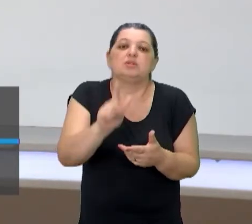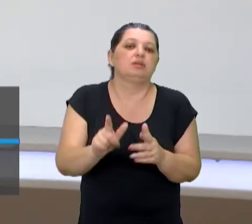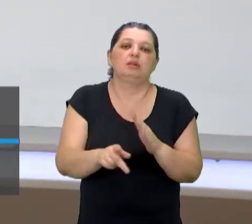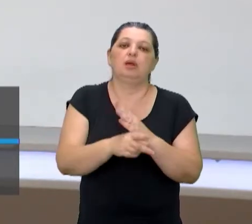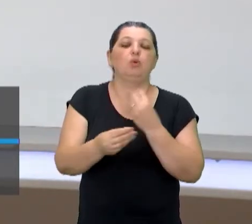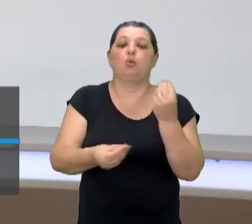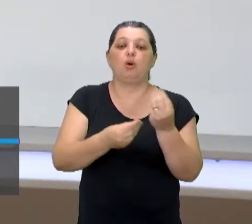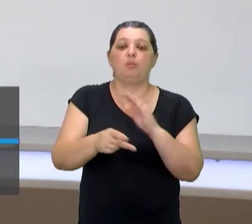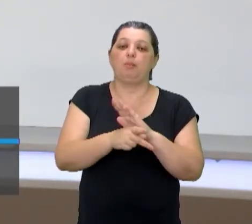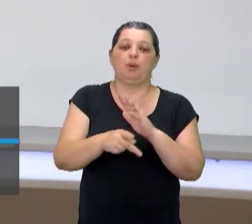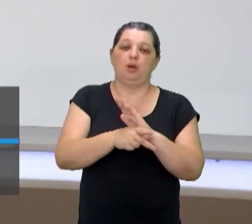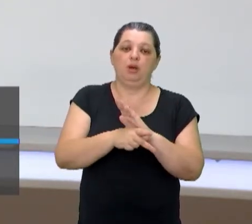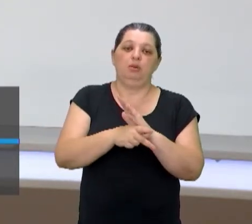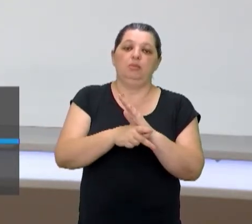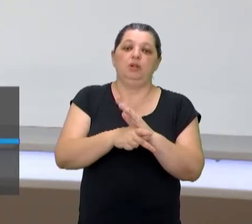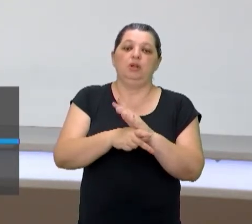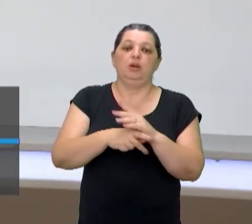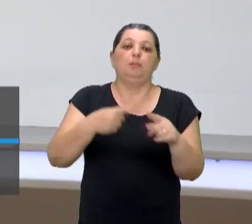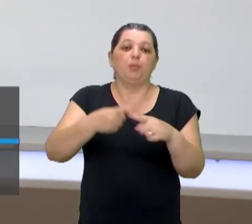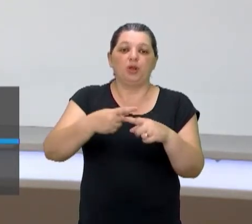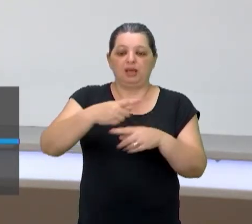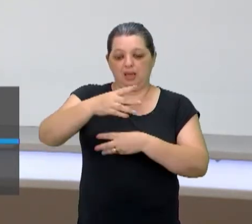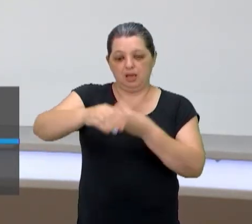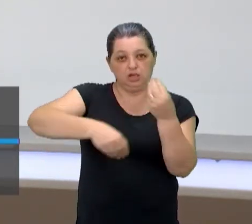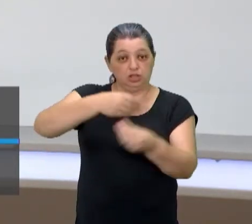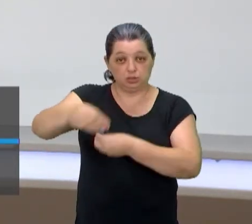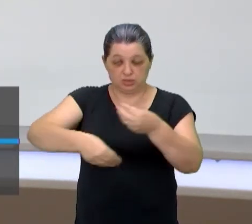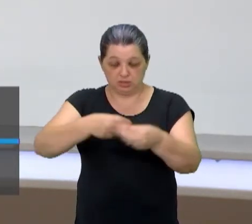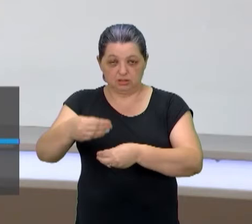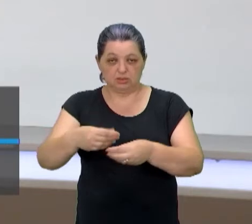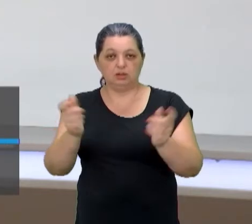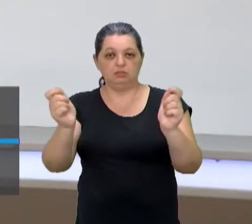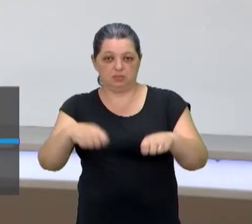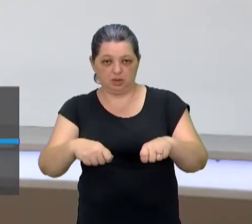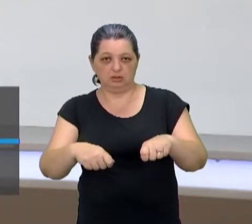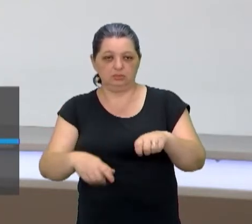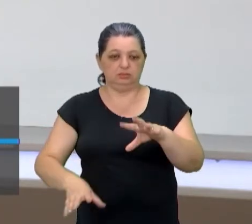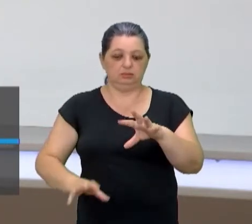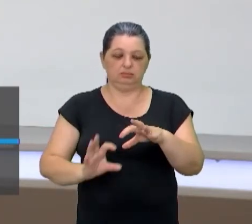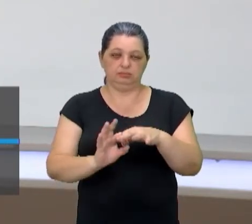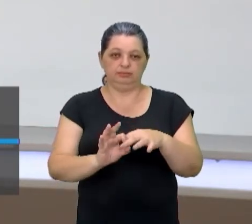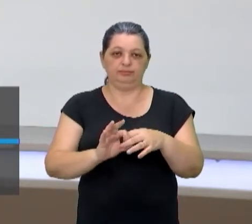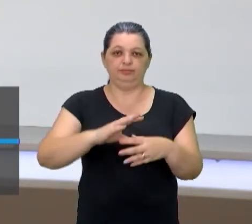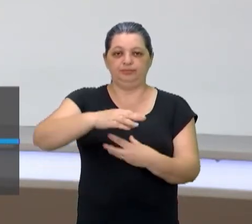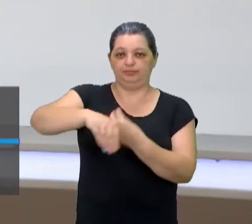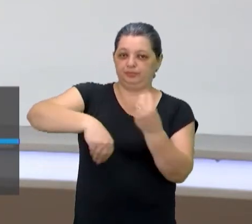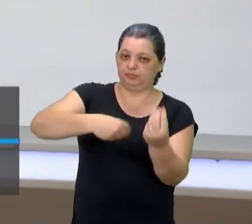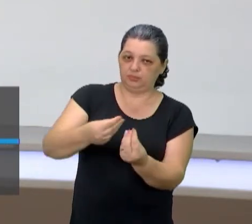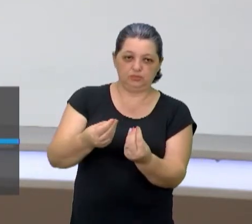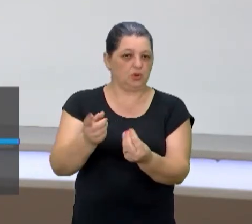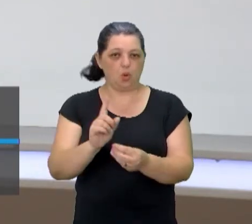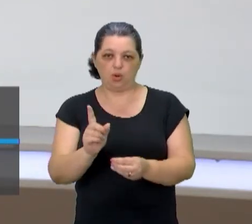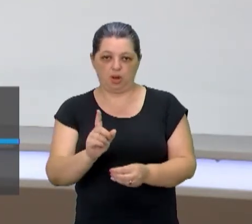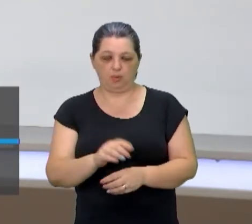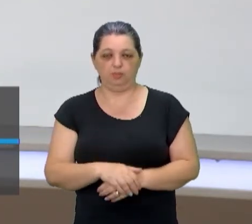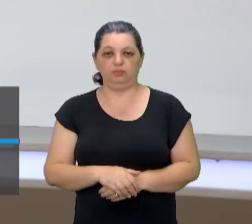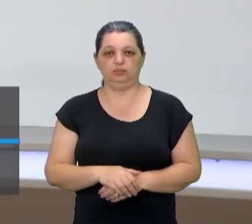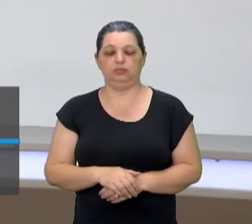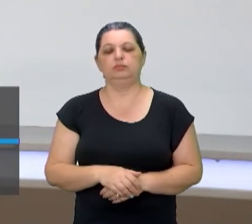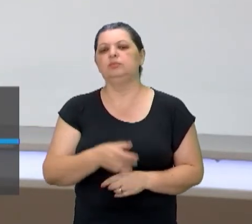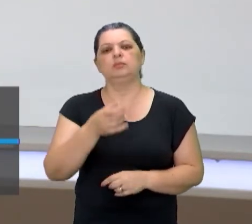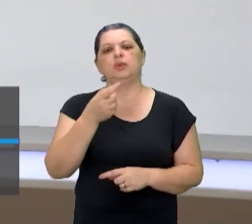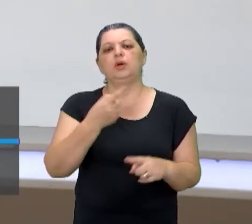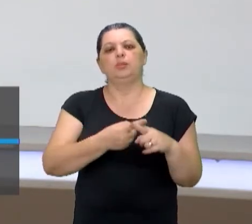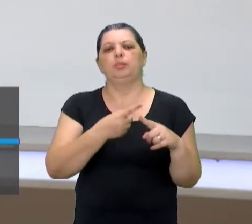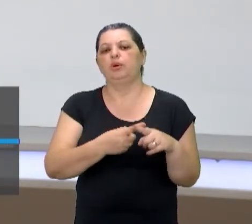vou entender por que, que as substâncias elas podem ou não ser miscíveis, ou seja, por que, que elas podem ou não misturar. Por que, que a água